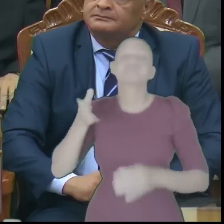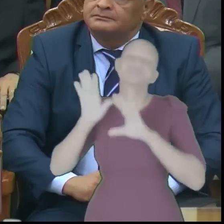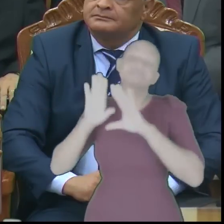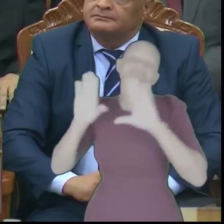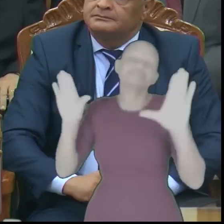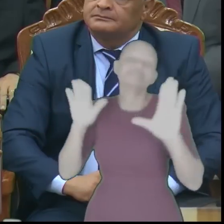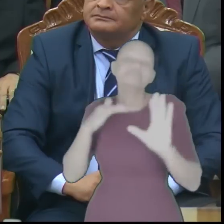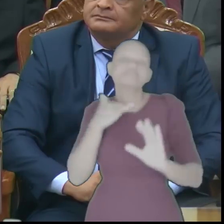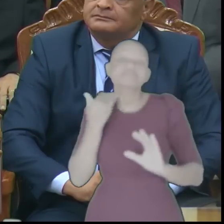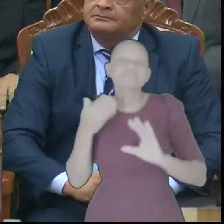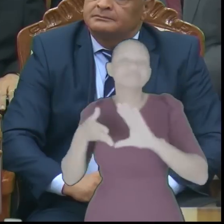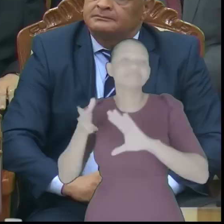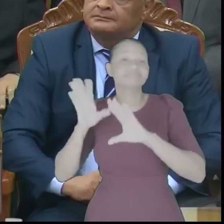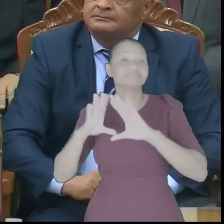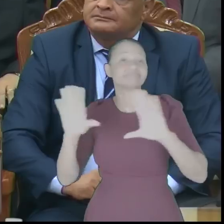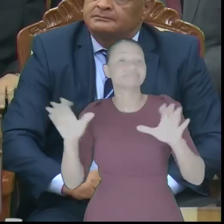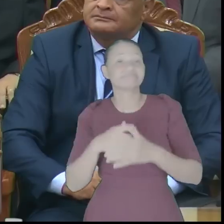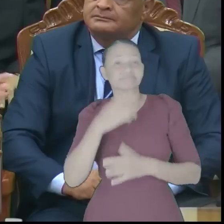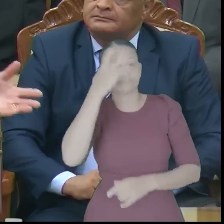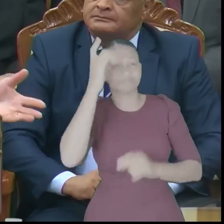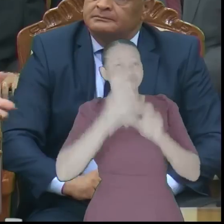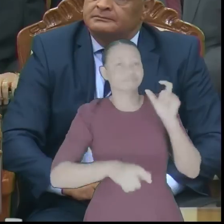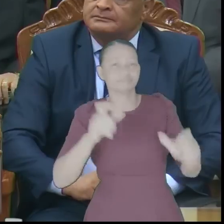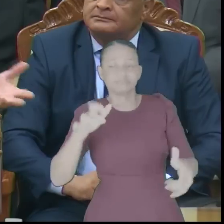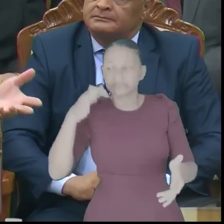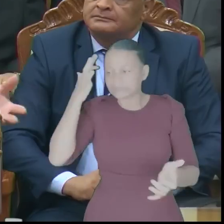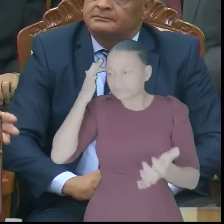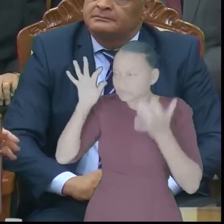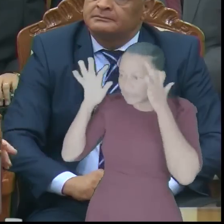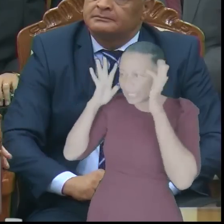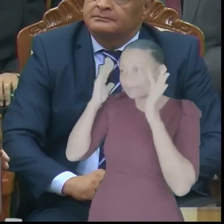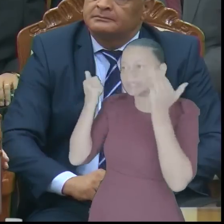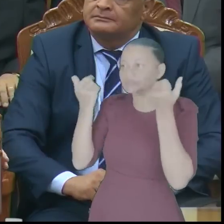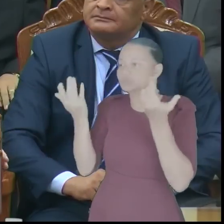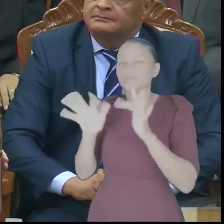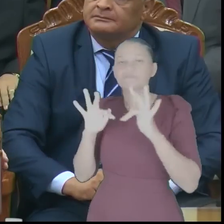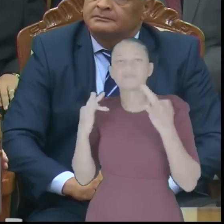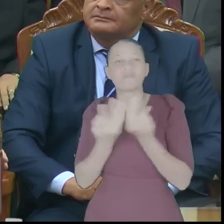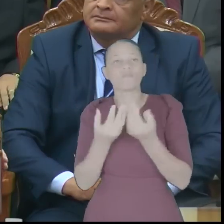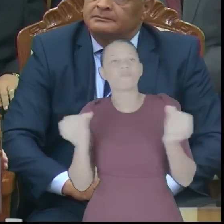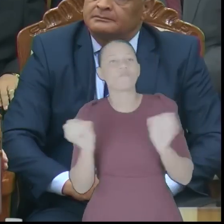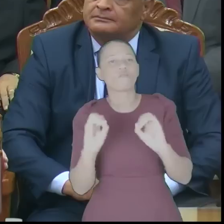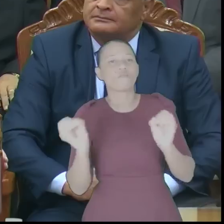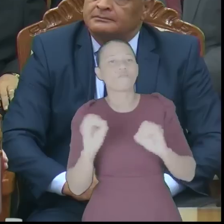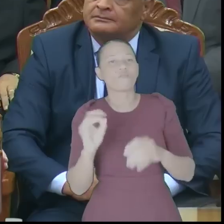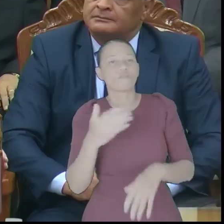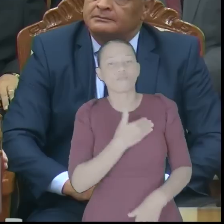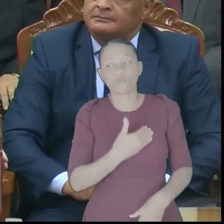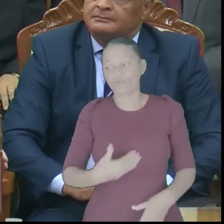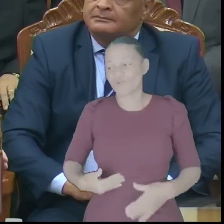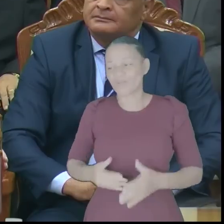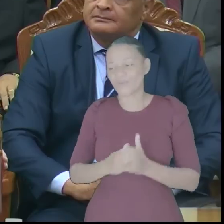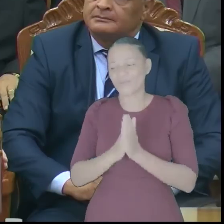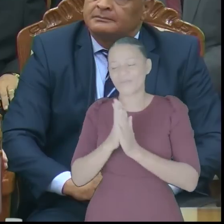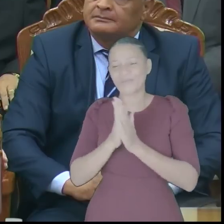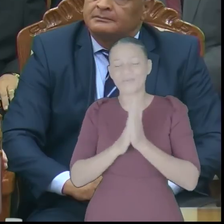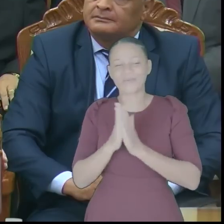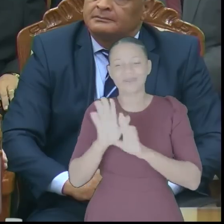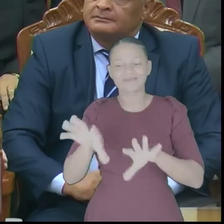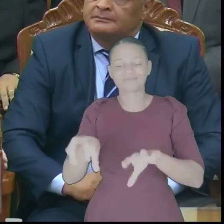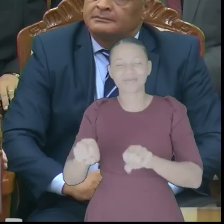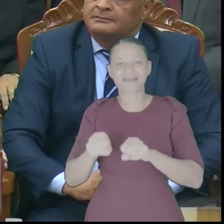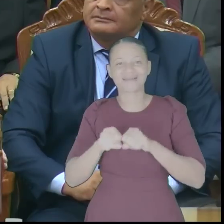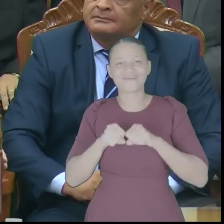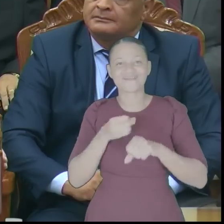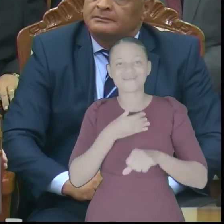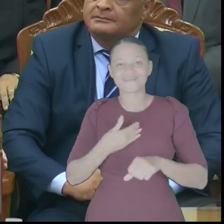morreu, as pessoas sabiam que ele não tinha parente, e o governo já pensou: é nosso. Vamos